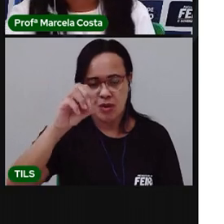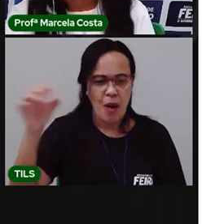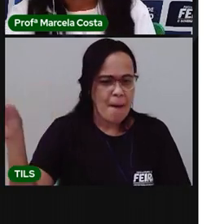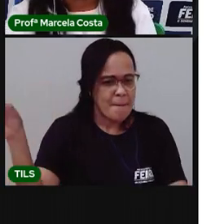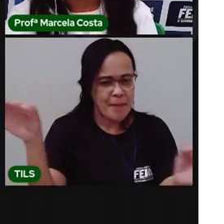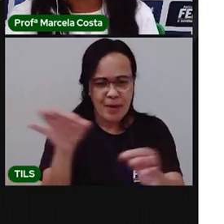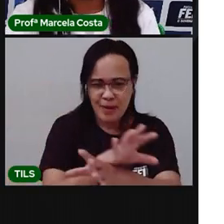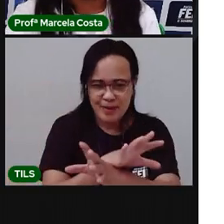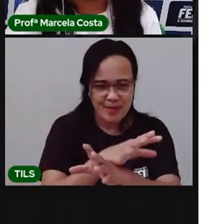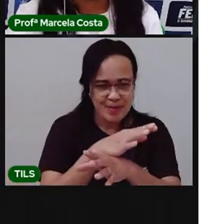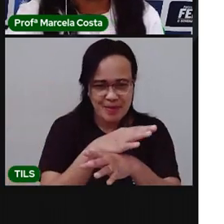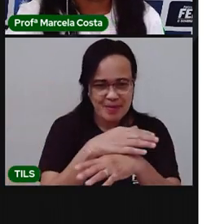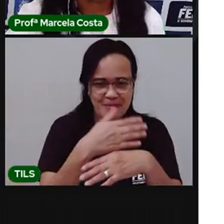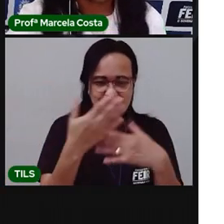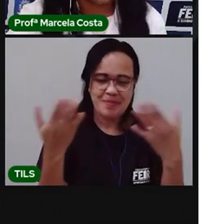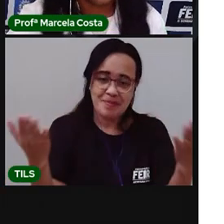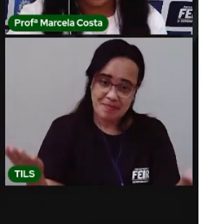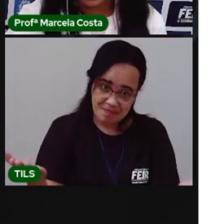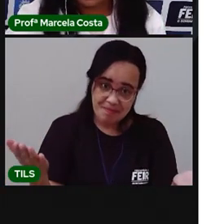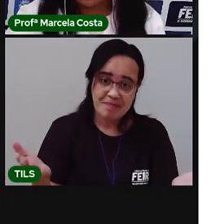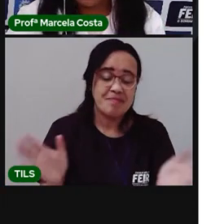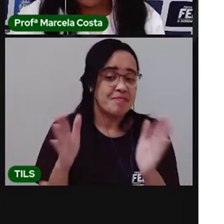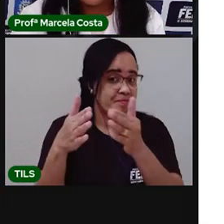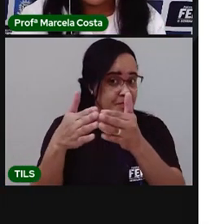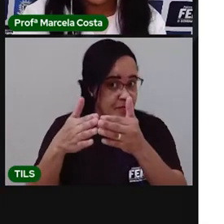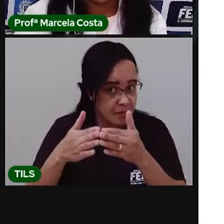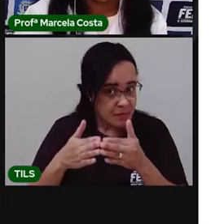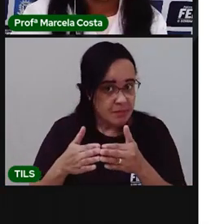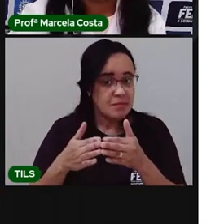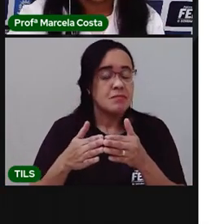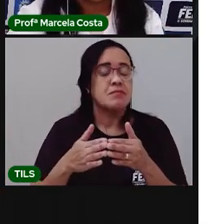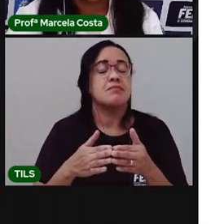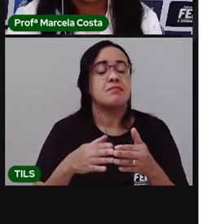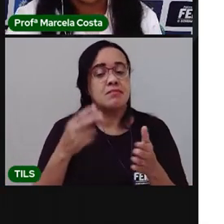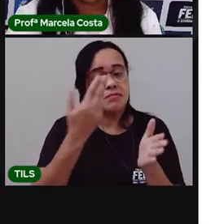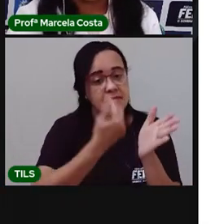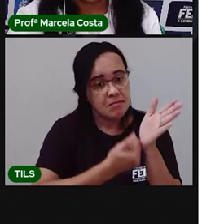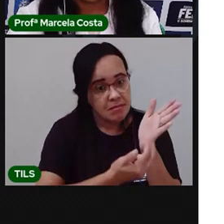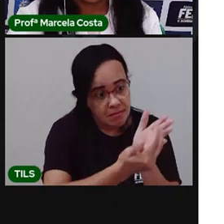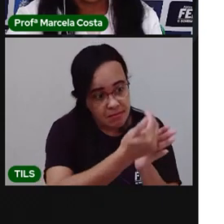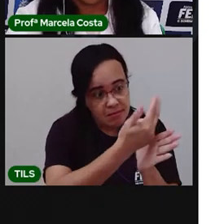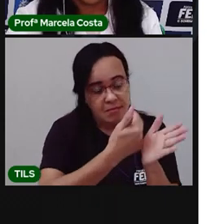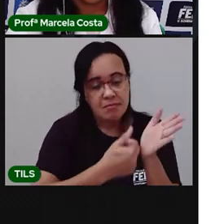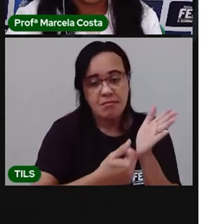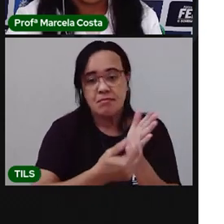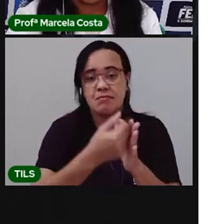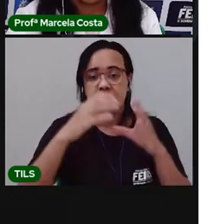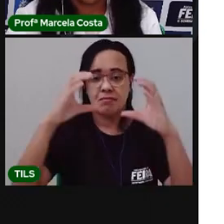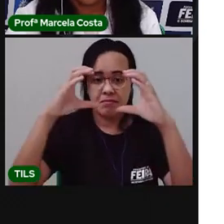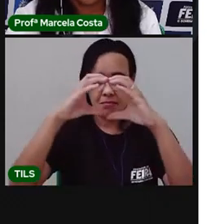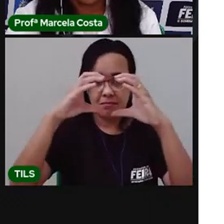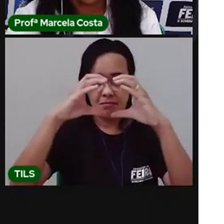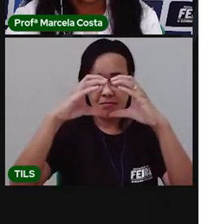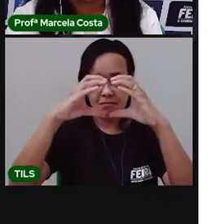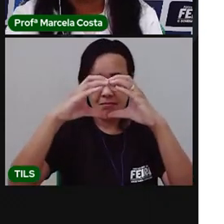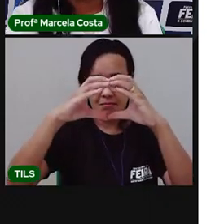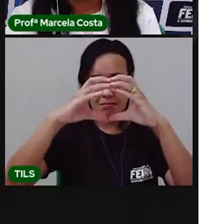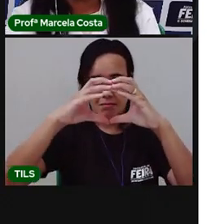Pronto. Agora eu vou pedir para você desenhar nesse espaço aqui, tá